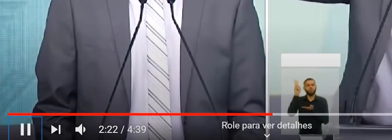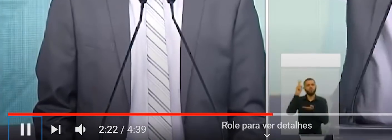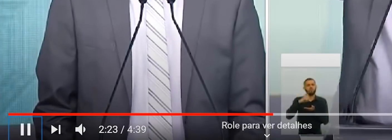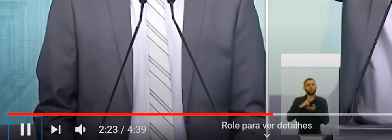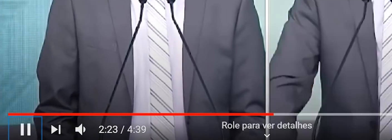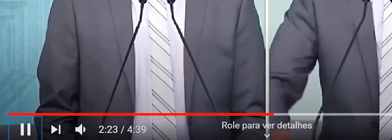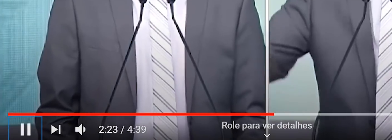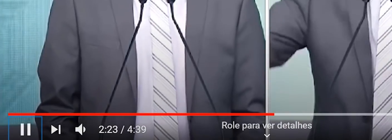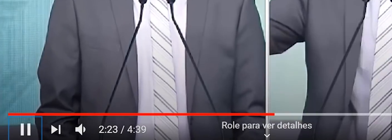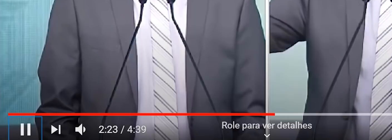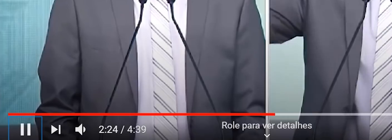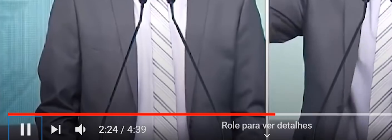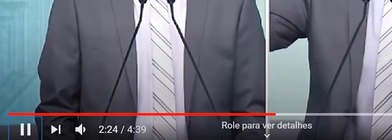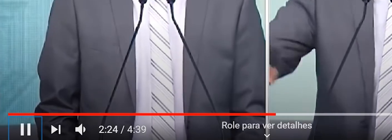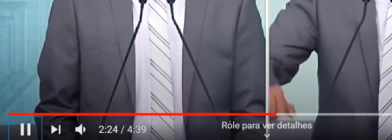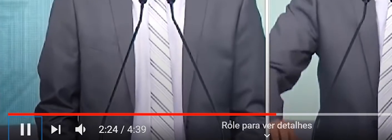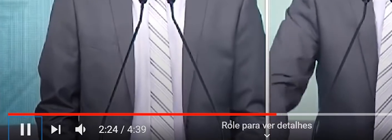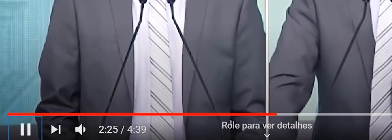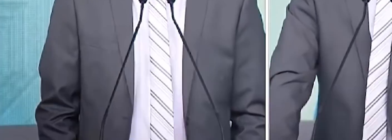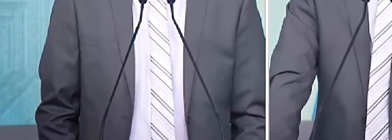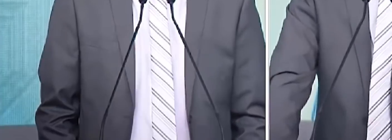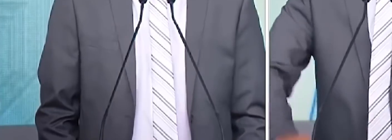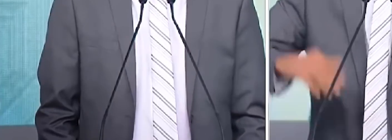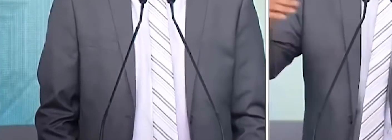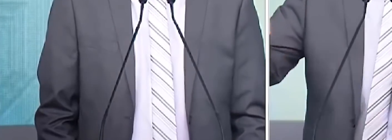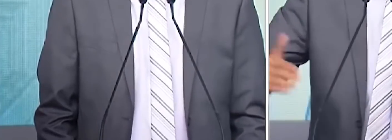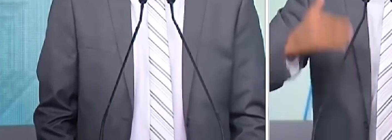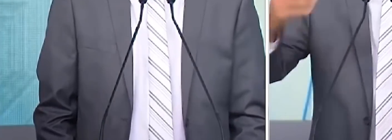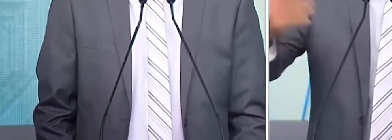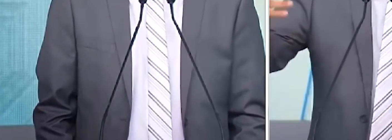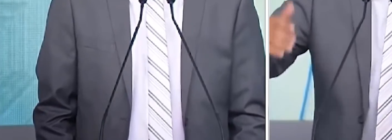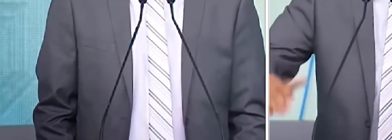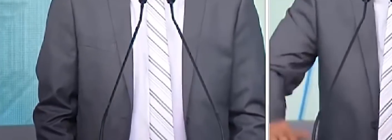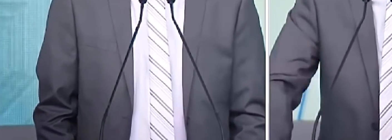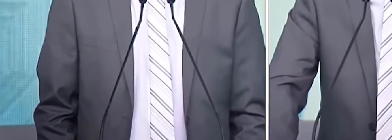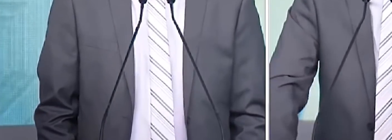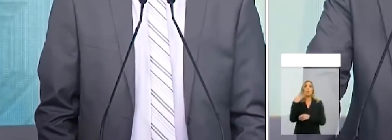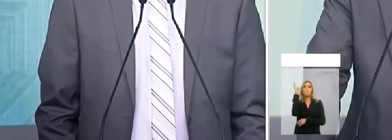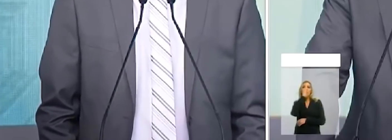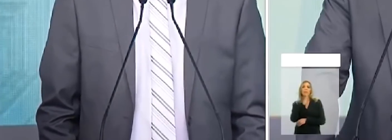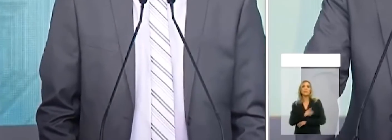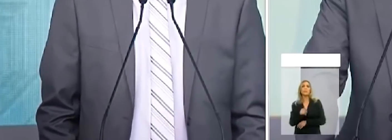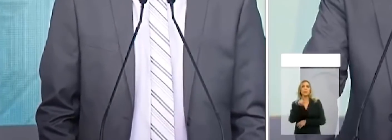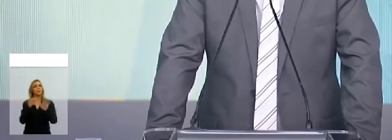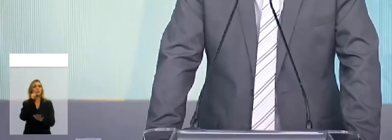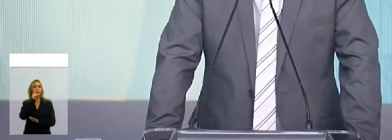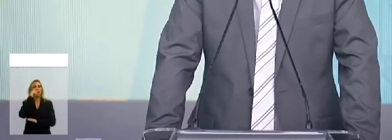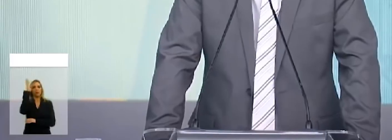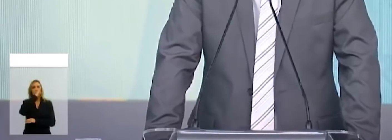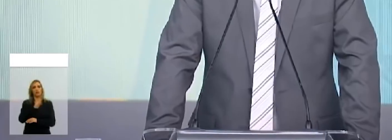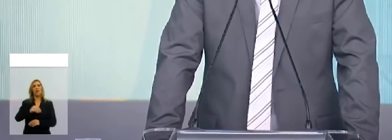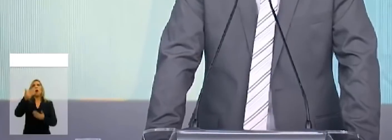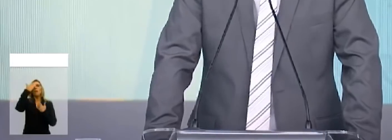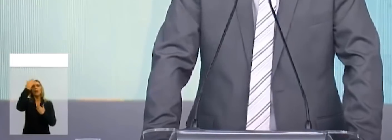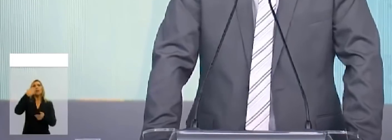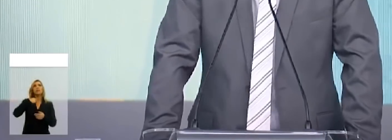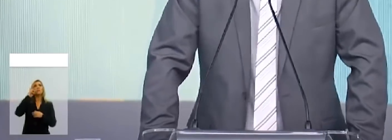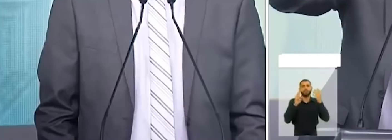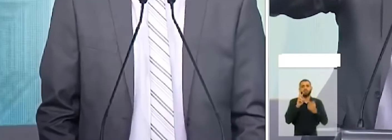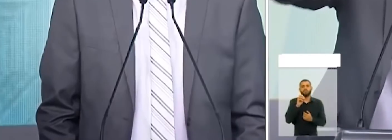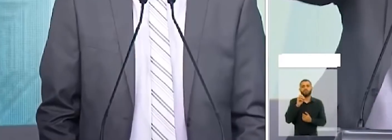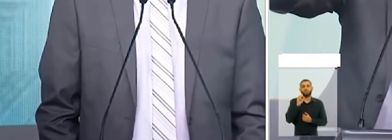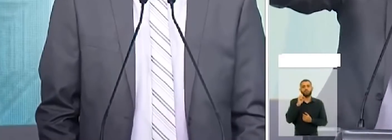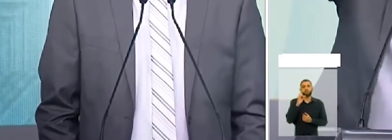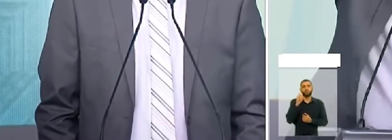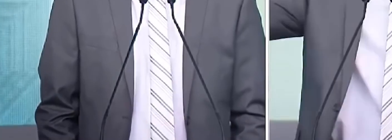Brasil. Glória. Brasil não. Agora, quanto à infraestrutura, saneamento, que é importantíssimo pra oxigenar o nosso país, não vou permitir isso. E eu sei quais são os nossos adversários.